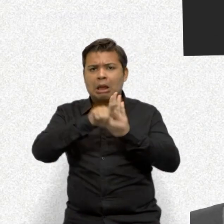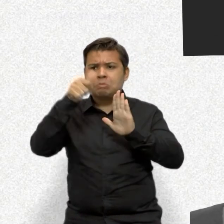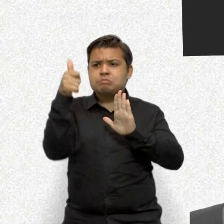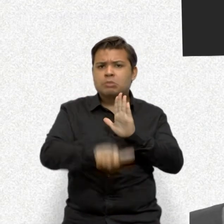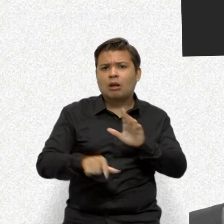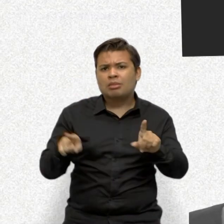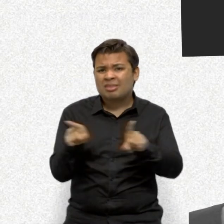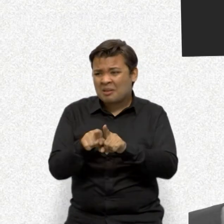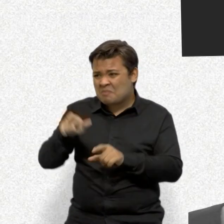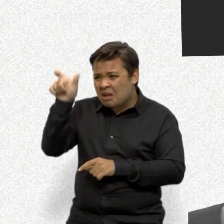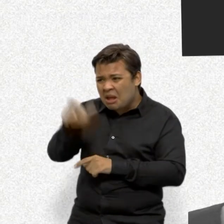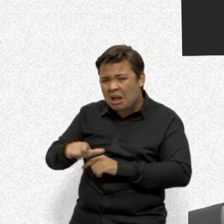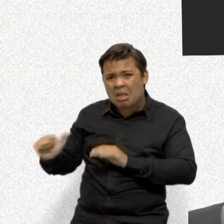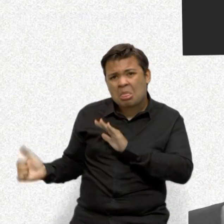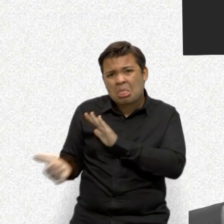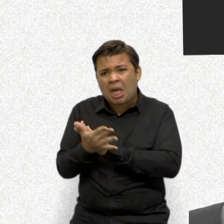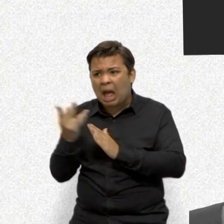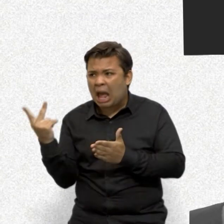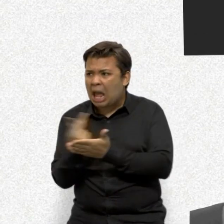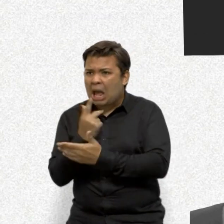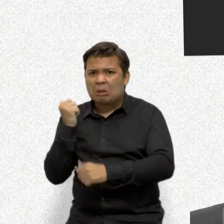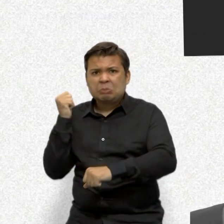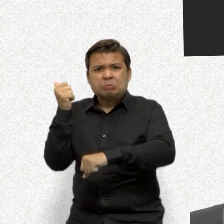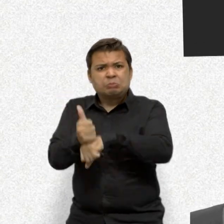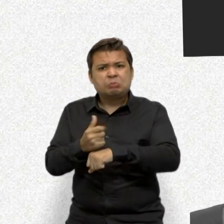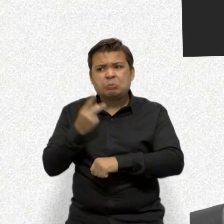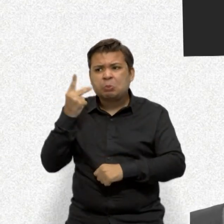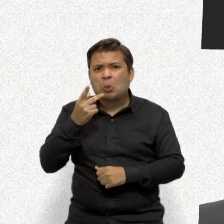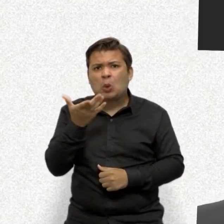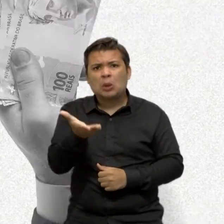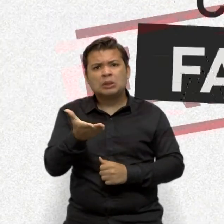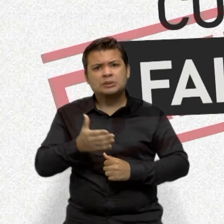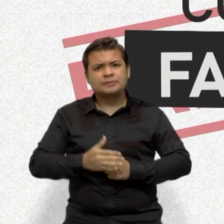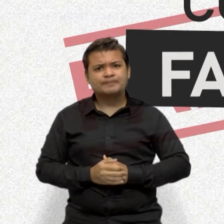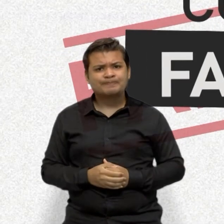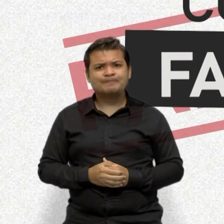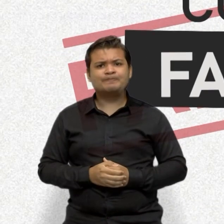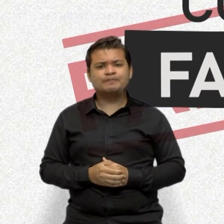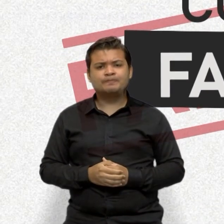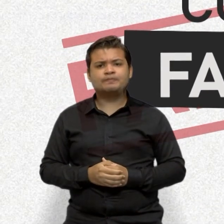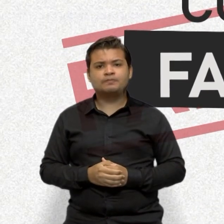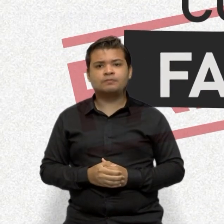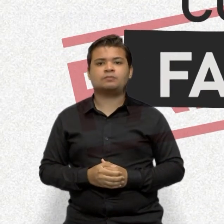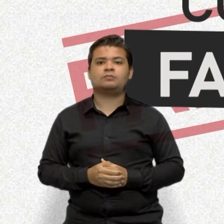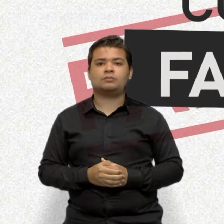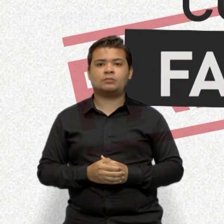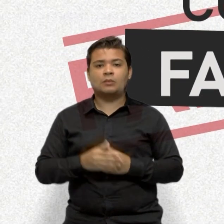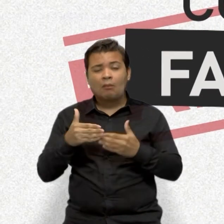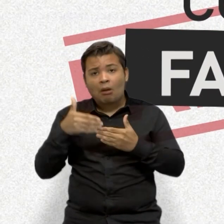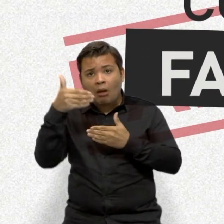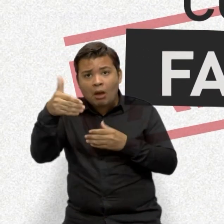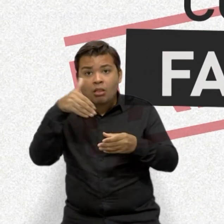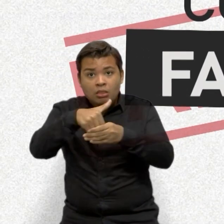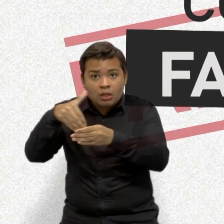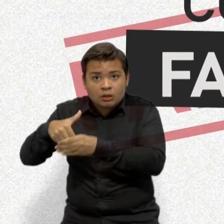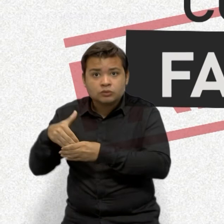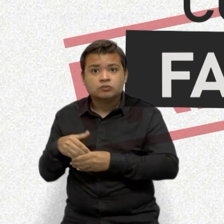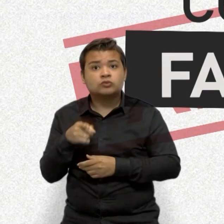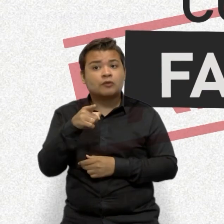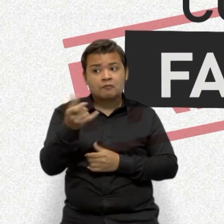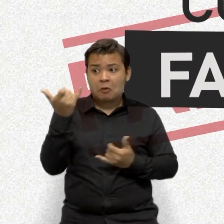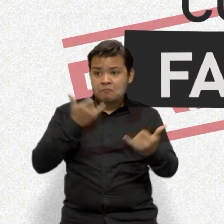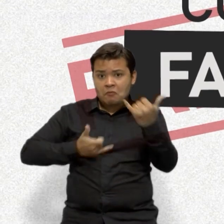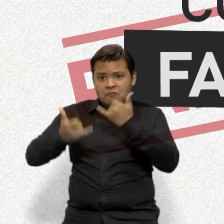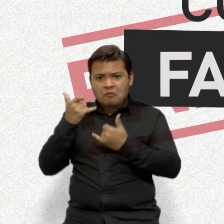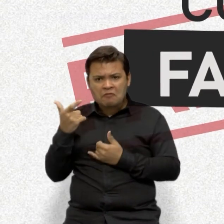de métodos imorais para chegar a um mandato político. Nas próximas eleições, verifique as informações recebidas